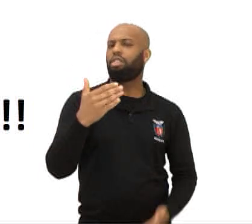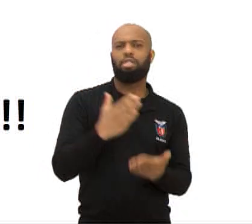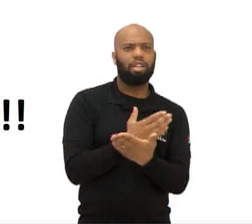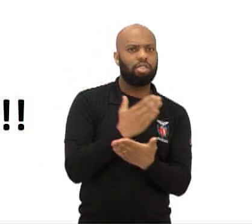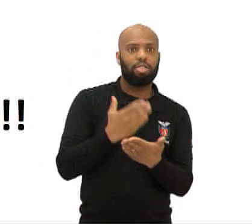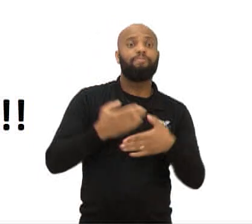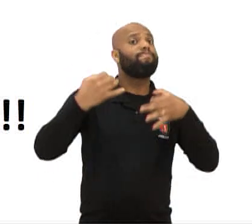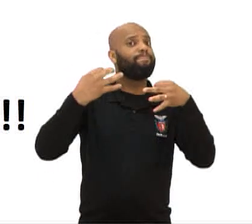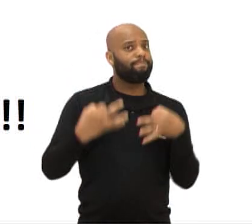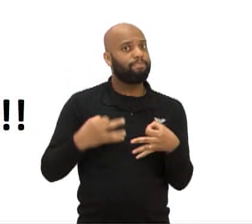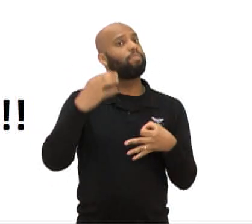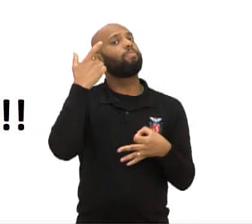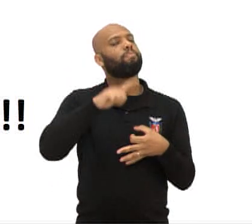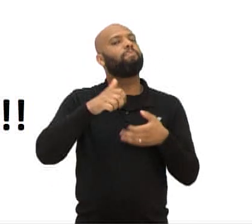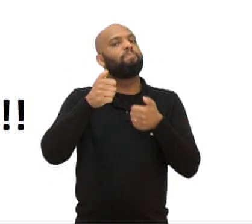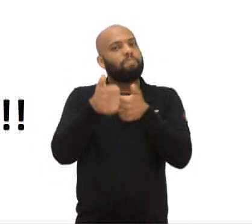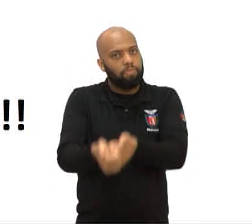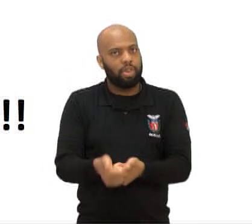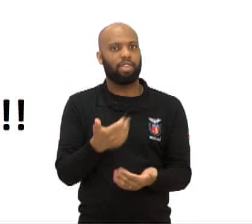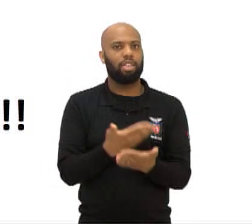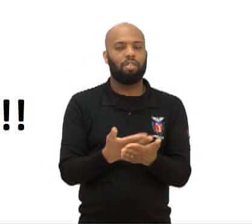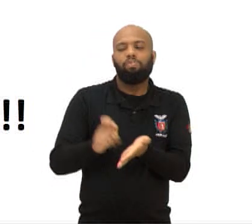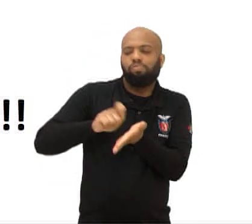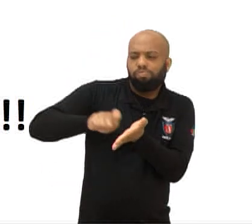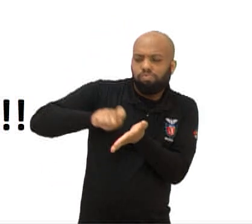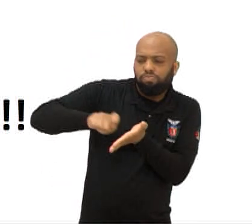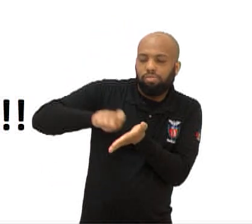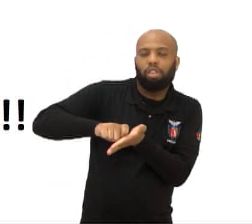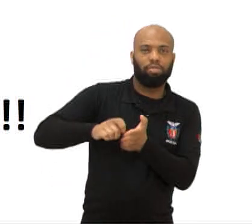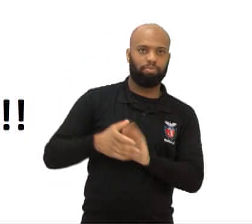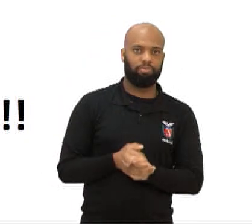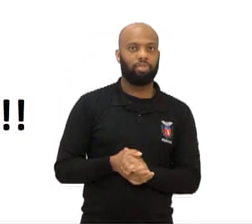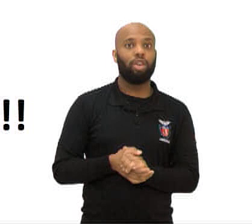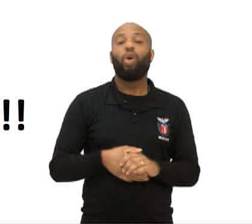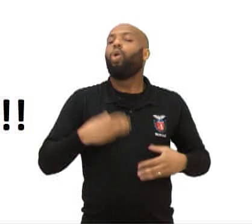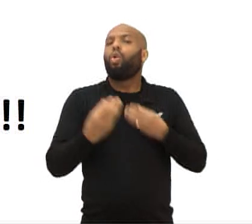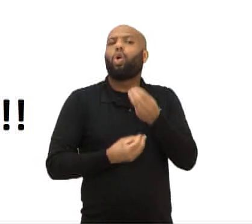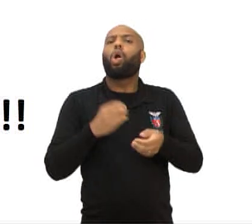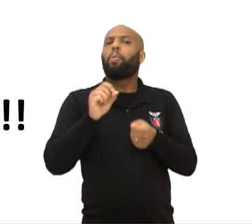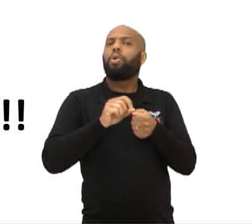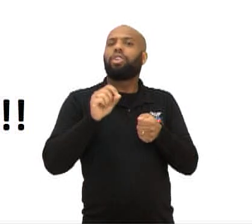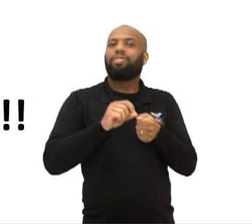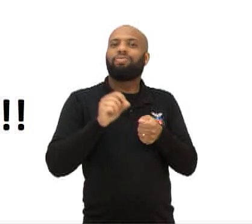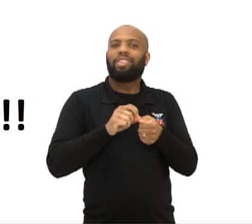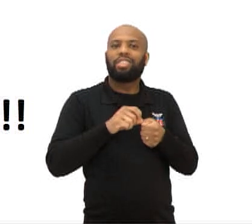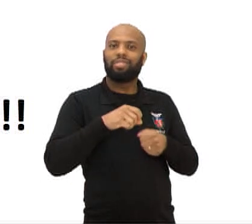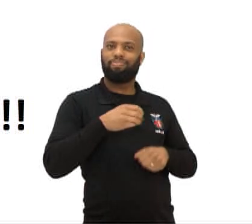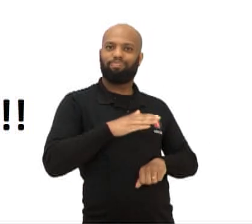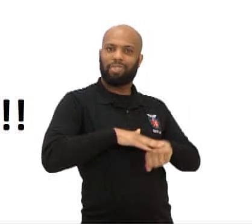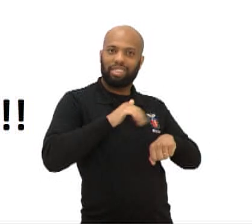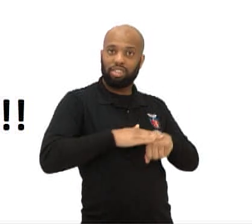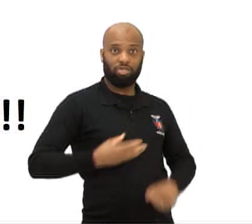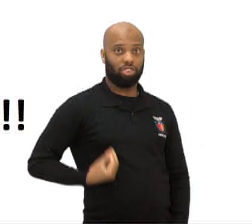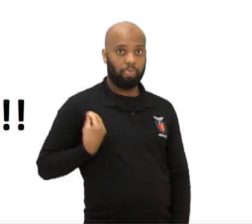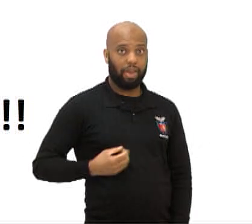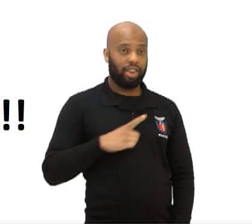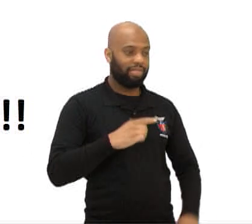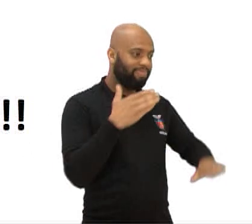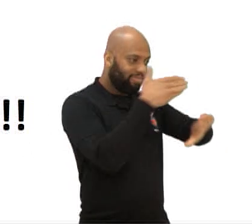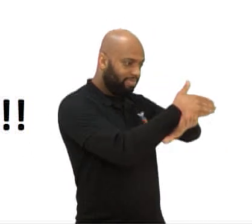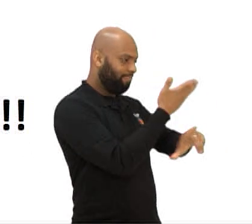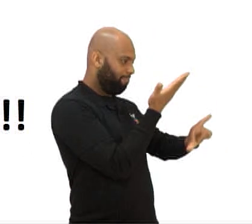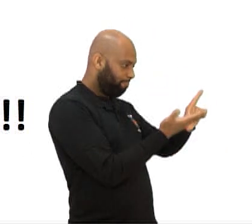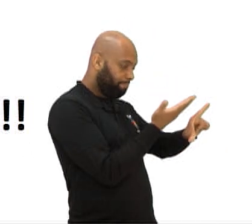certinho para acompanhar a aula, certo? Registrem a presença. Como que você faz isso? Vai entrar lá no aplicativo,